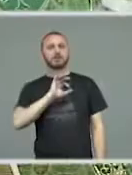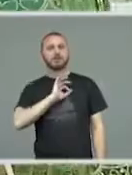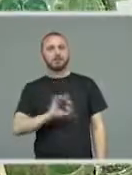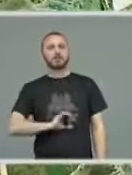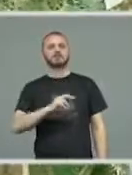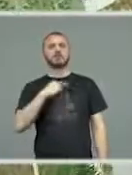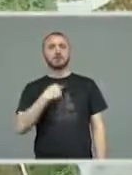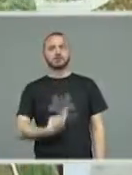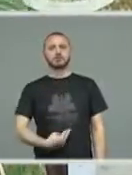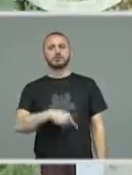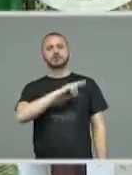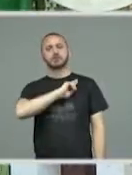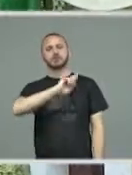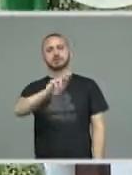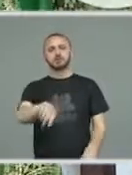religiosa, leigos.